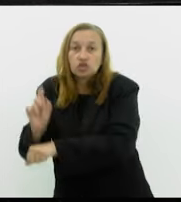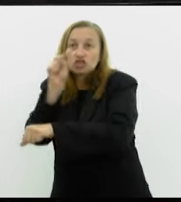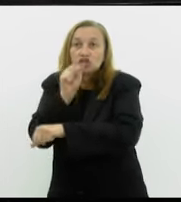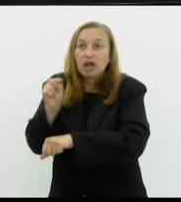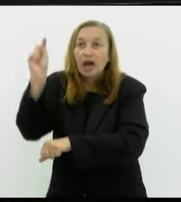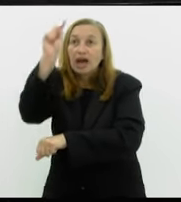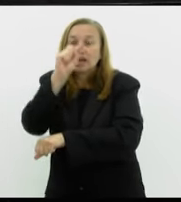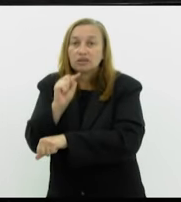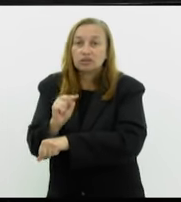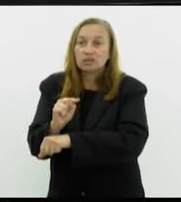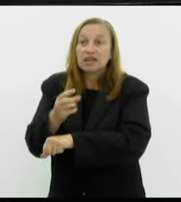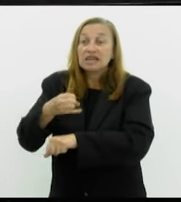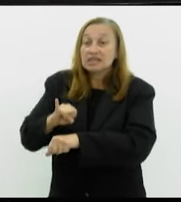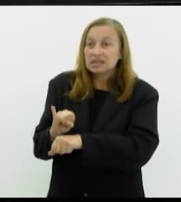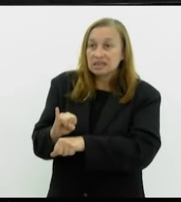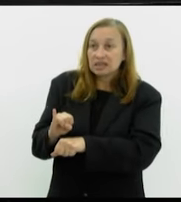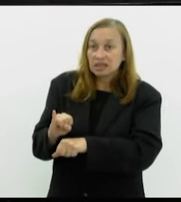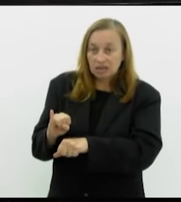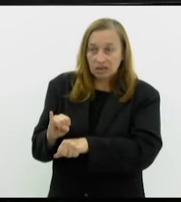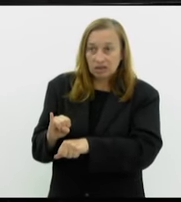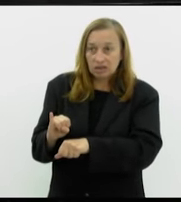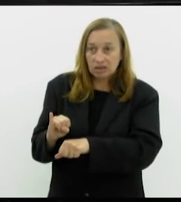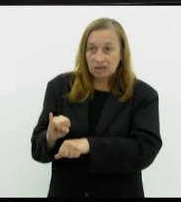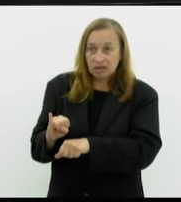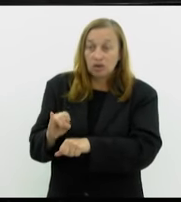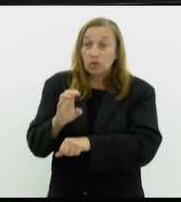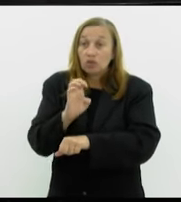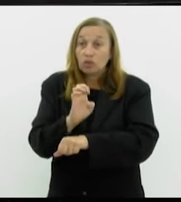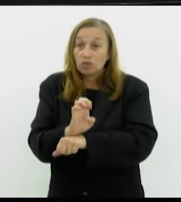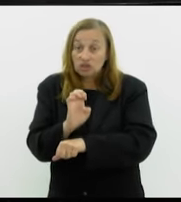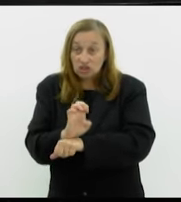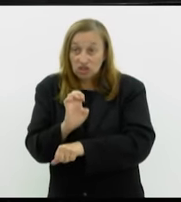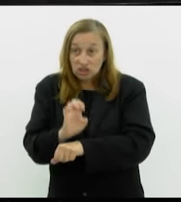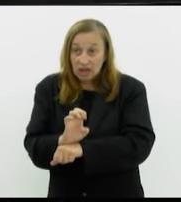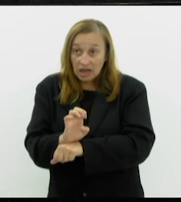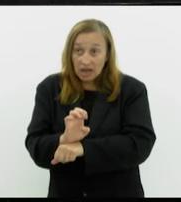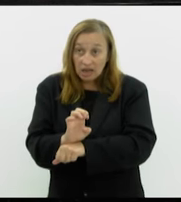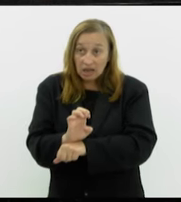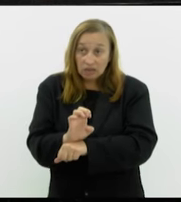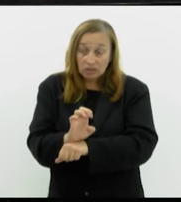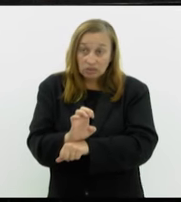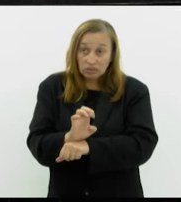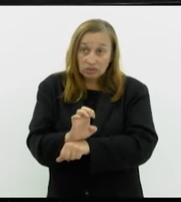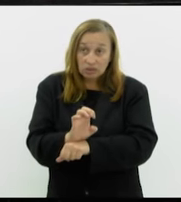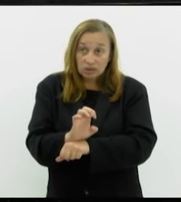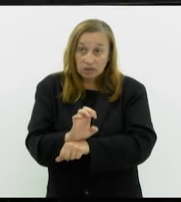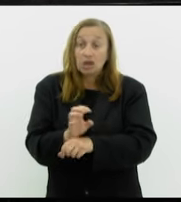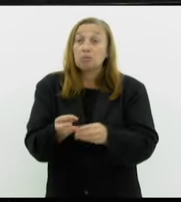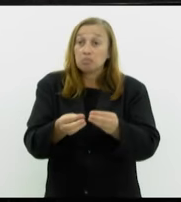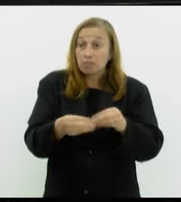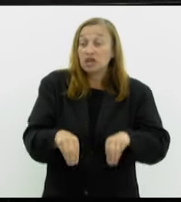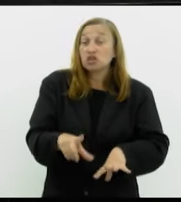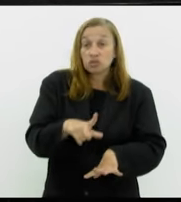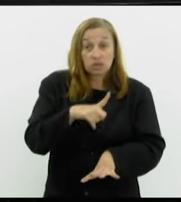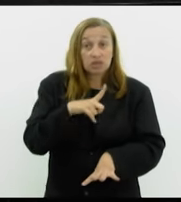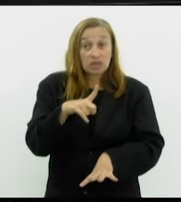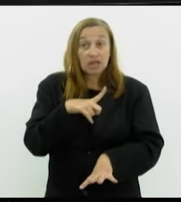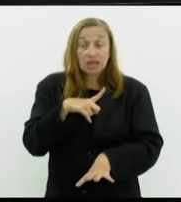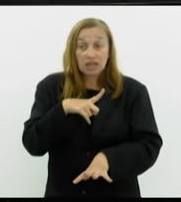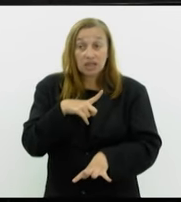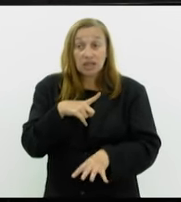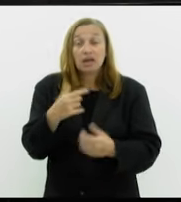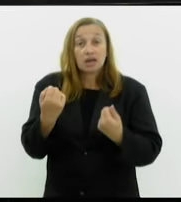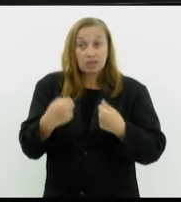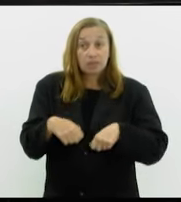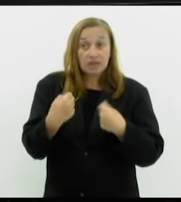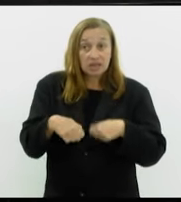se mais dias, menos dias, os estados quebrados, sem investir, vão precisar